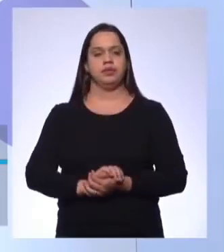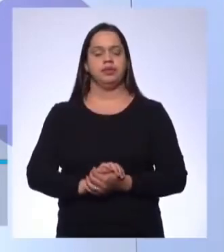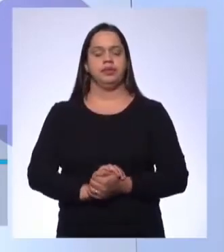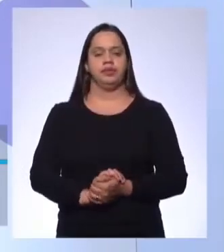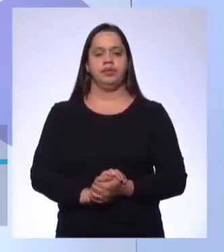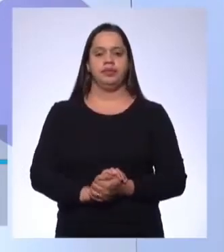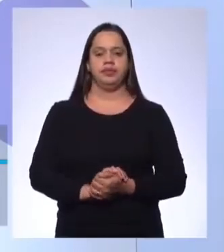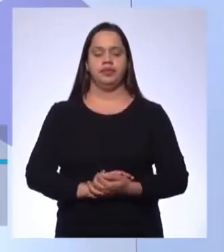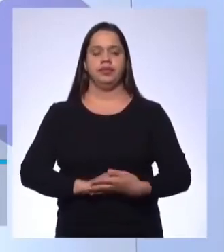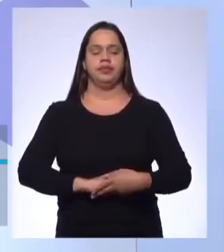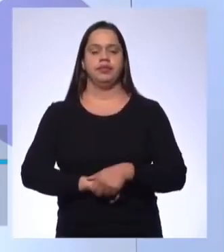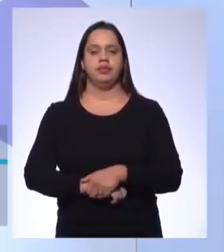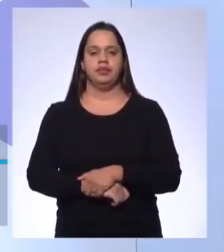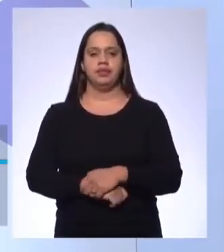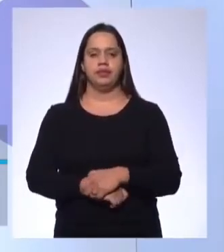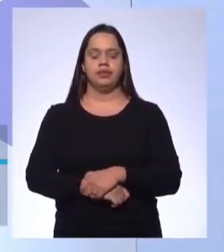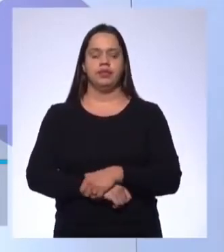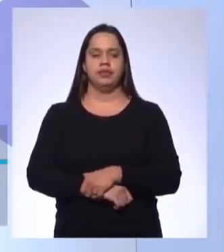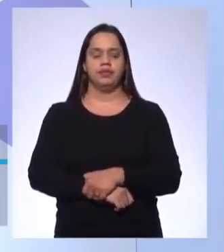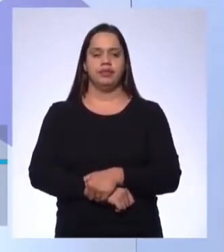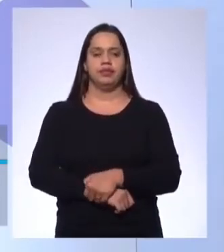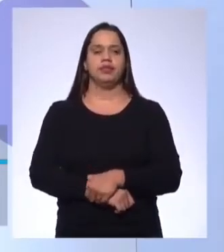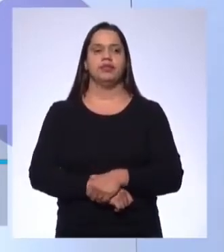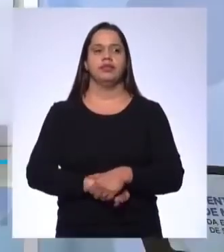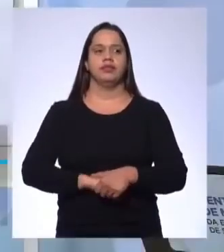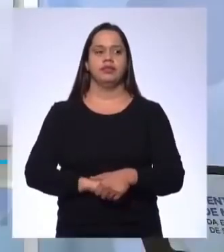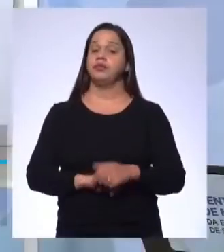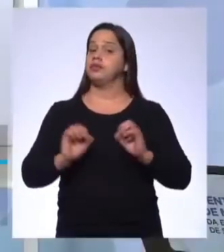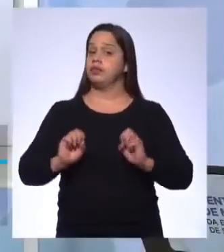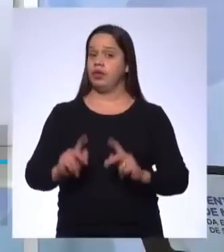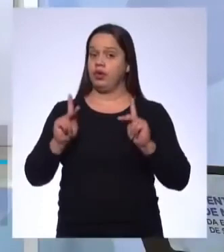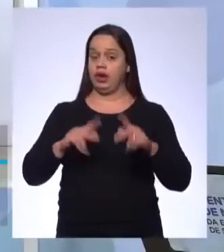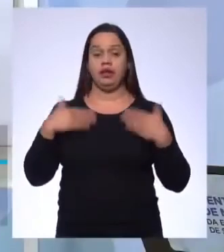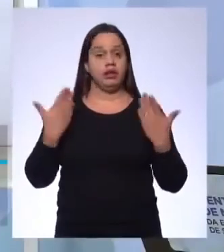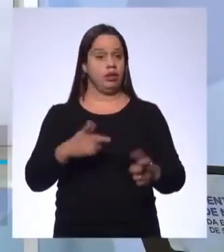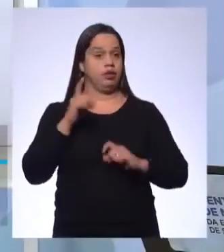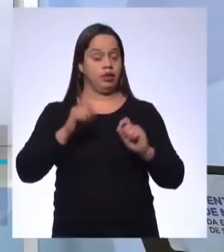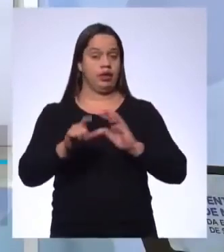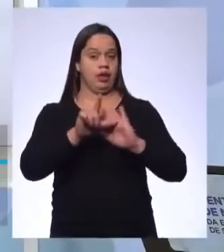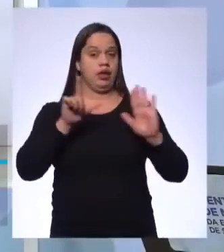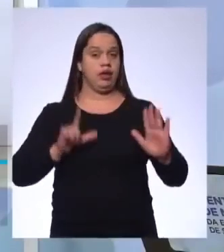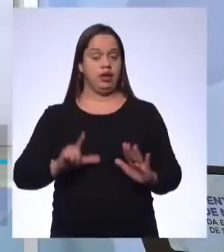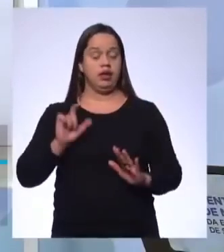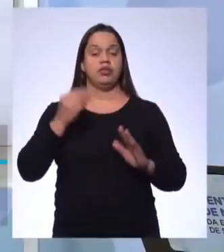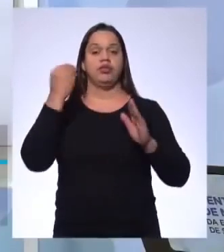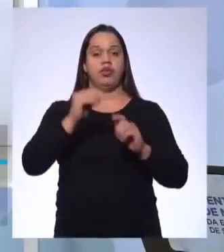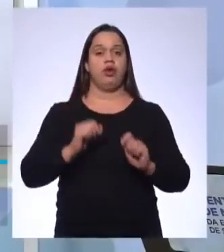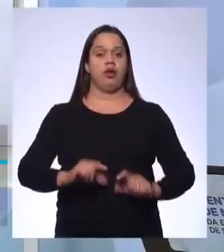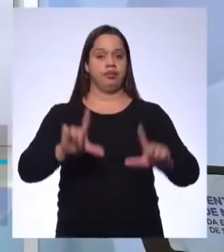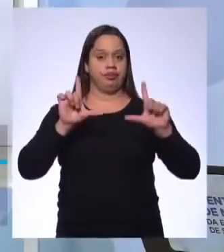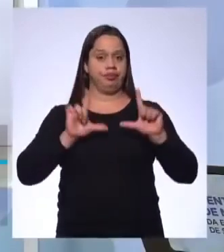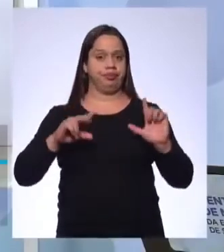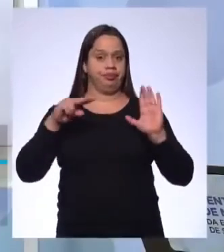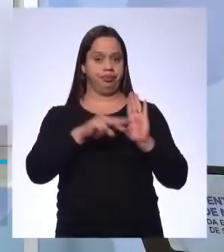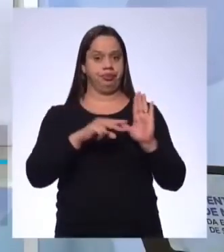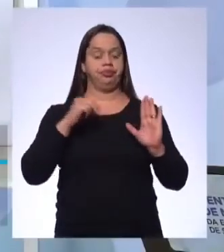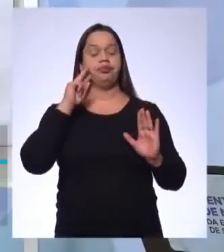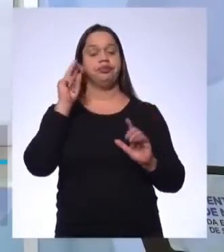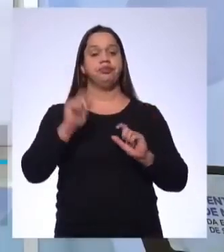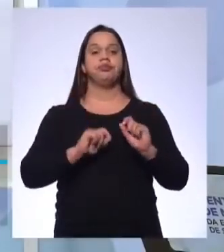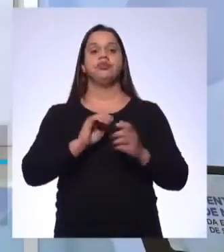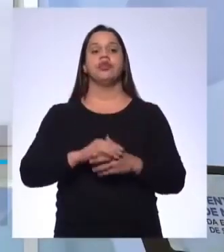disaster. E a Natália colocou as mesmas também. Então, antes de colocar ali na tela para vocês, eu vou mostrar